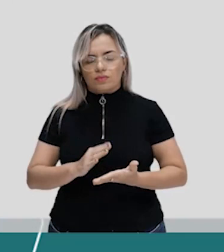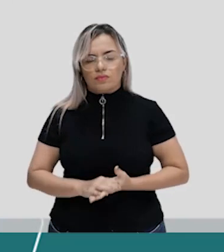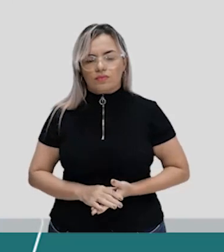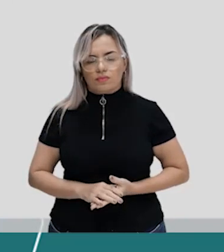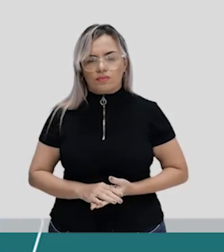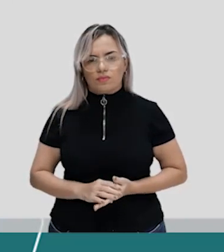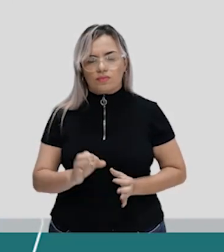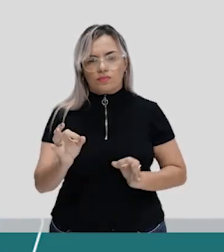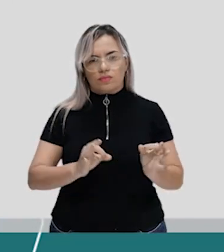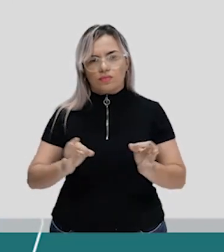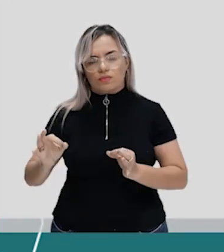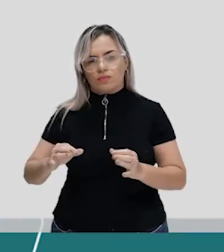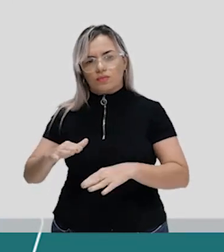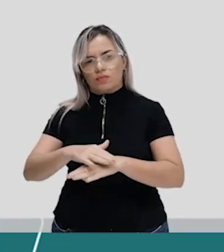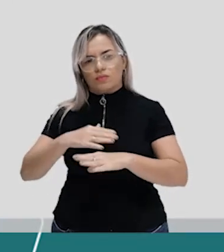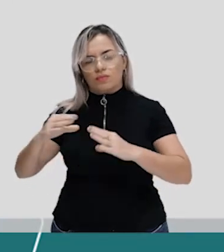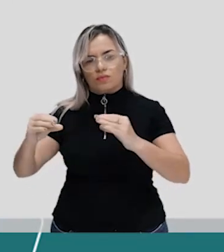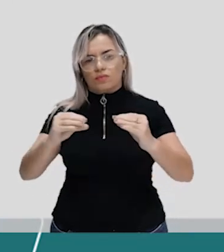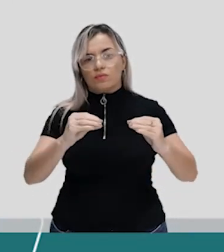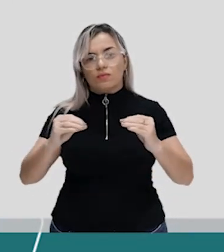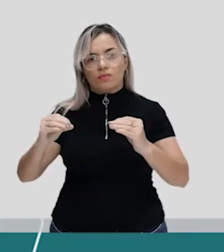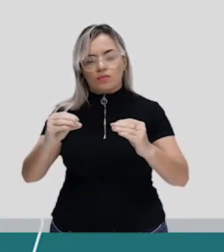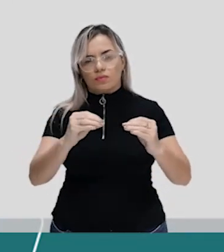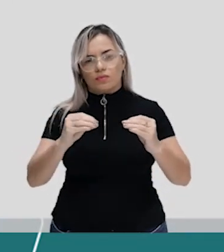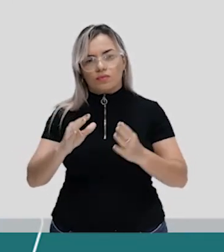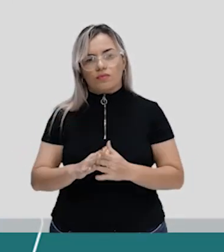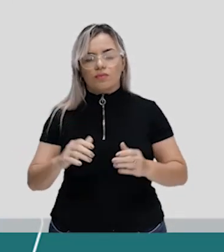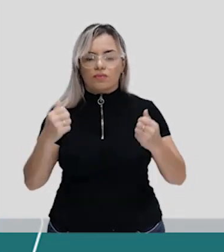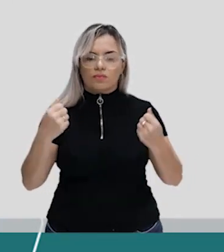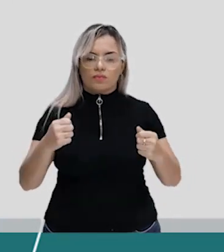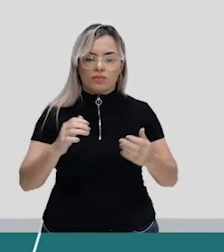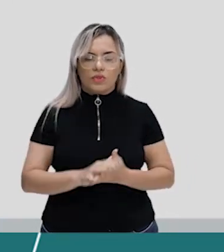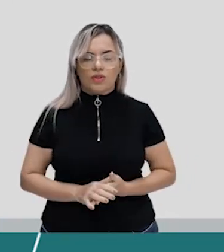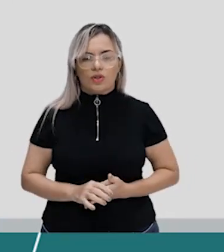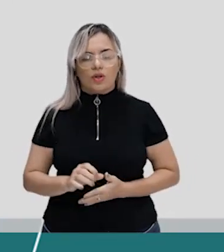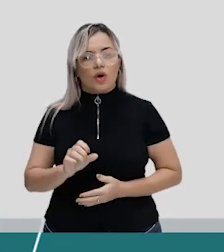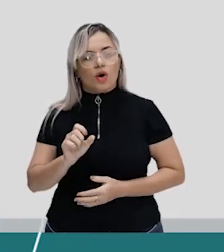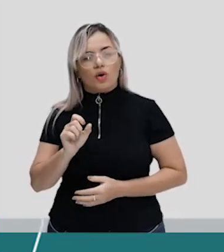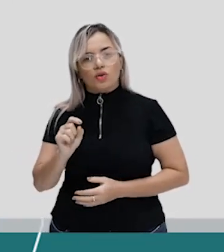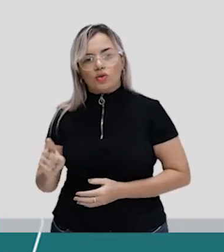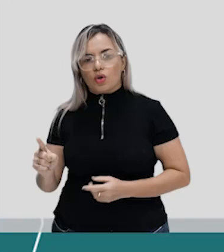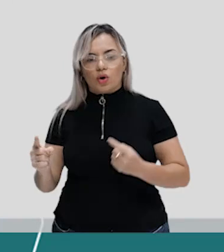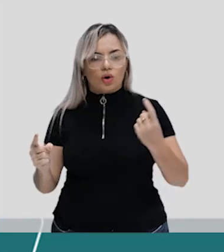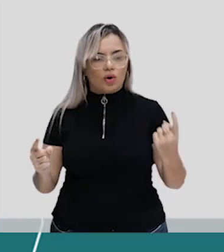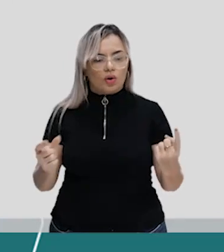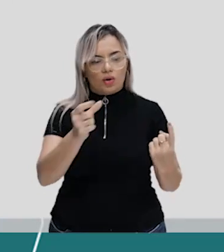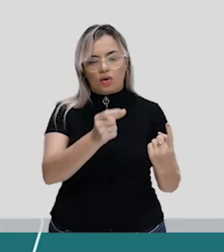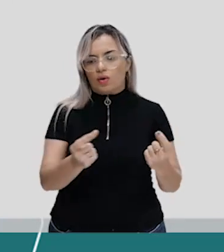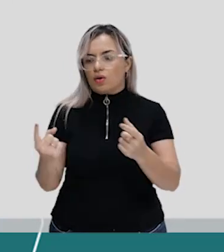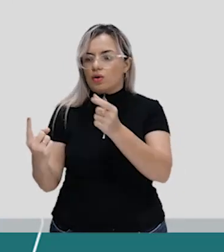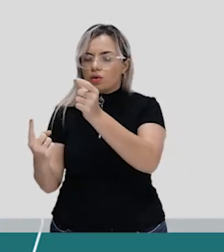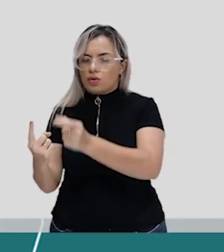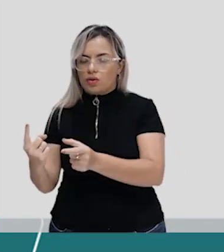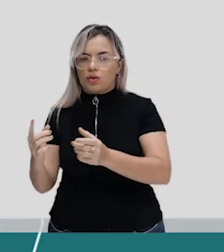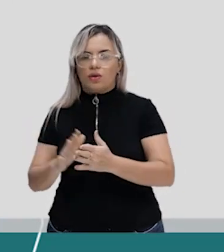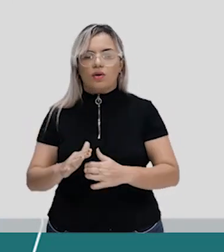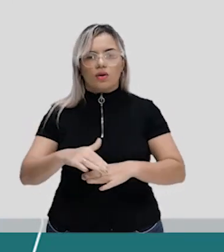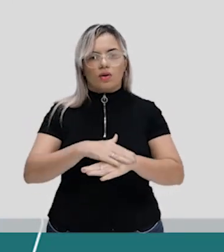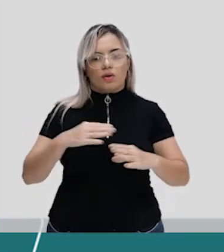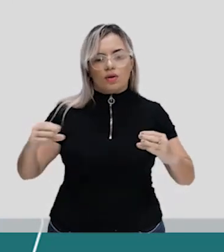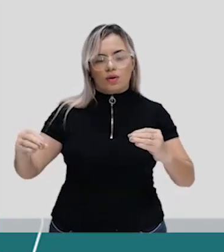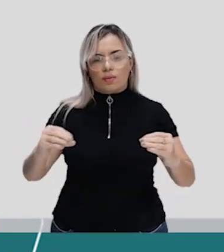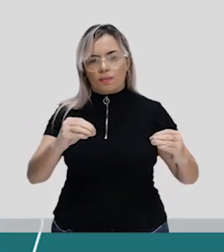forem montar um diálogo, o que que vocês vão precisar? Apenas dos personagens, tá? Apenas dos personagens. Por quê?